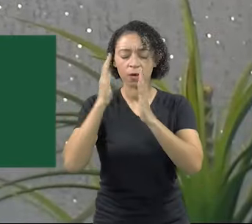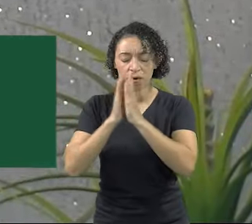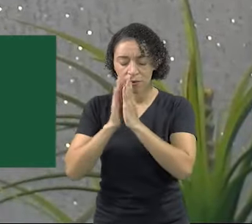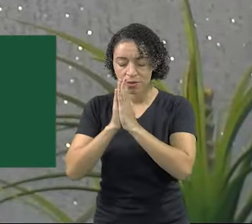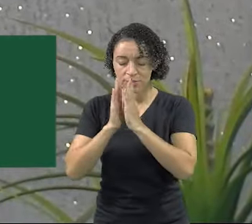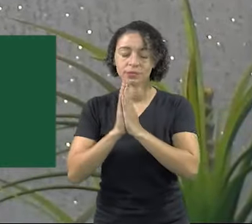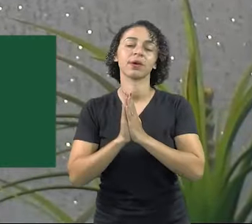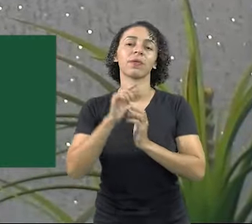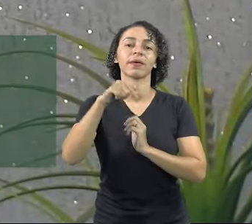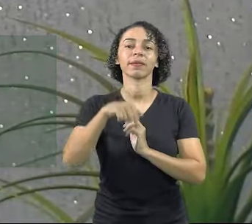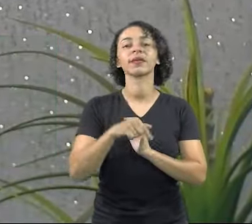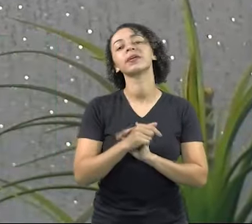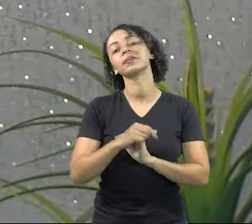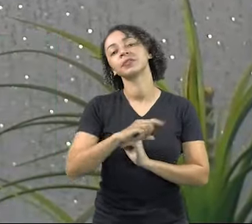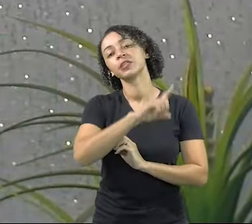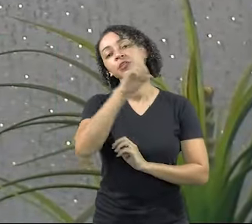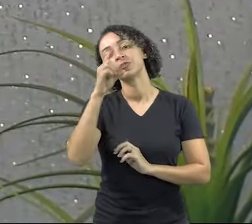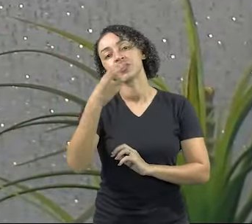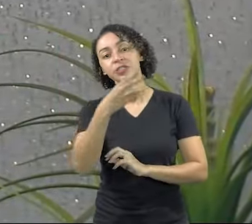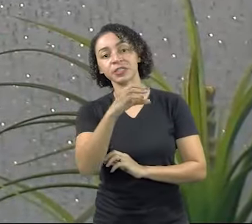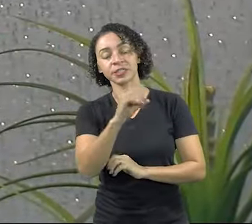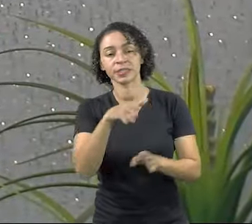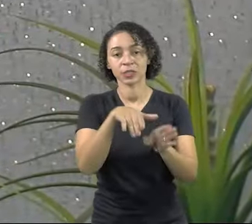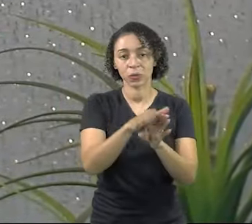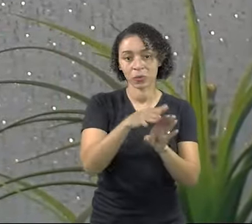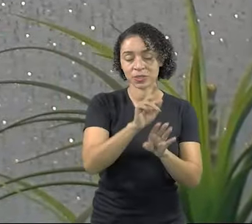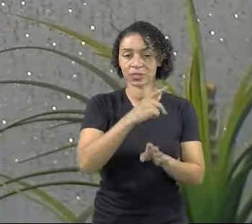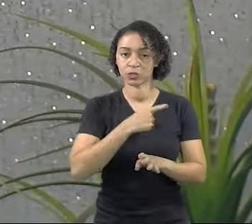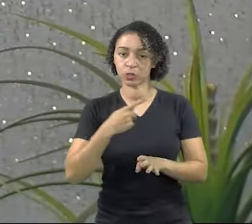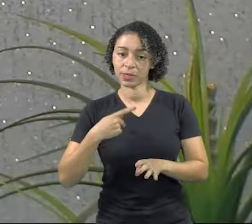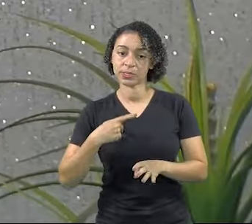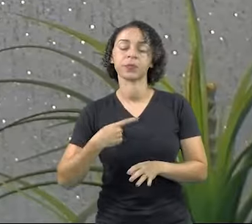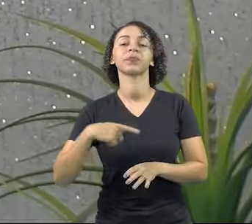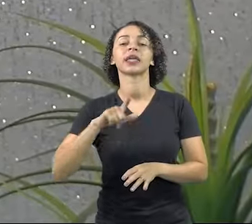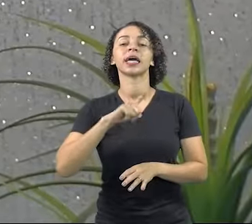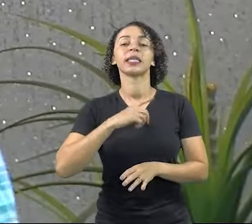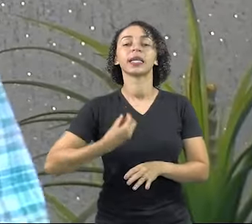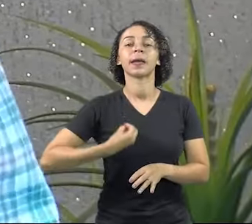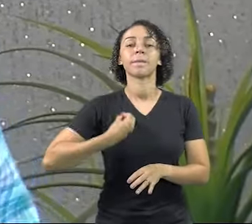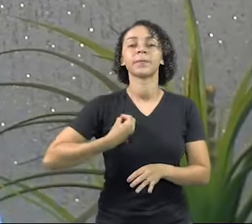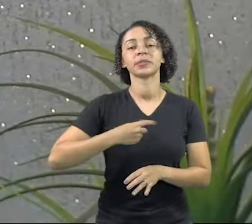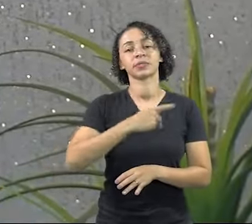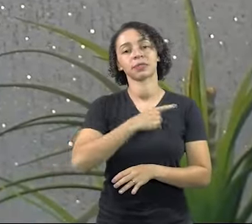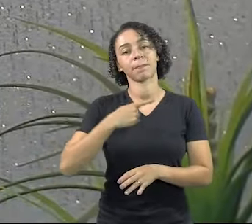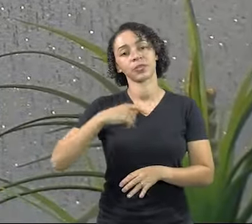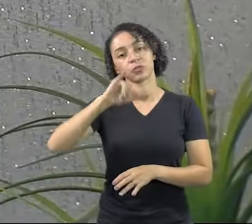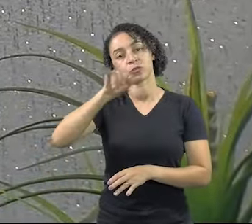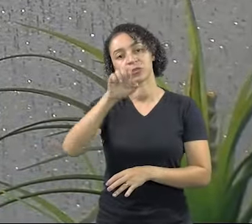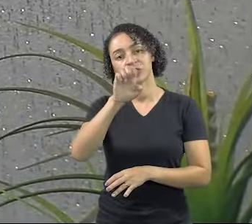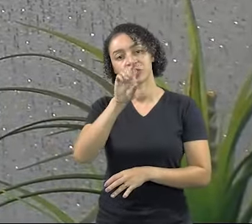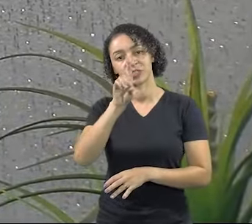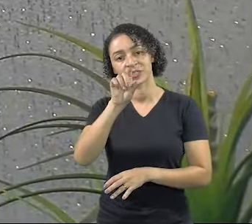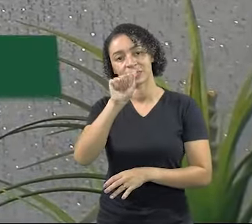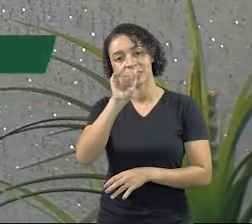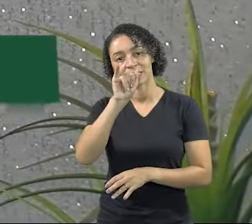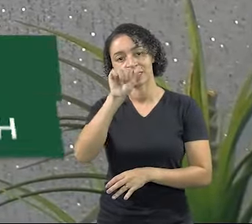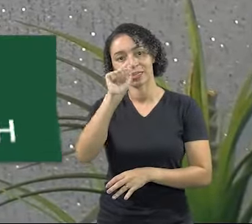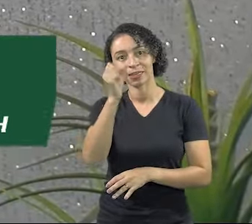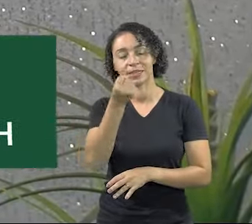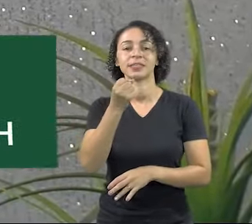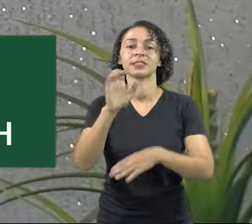24 horas de oração no dia 30 no Conselho de Pastores vamos ter a presença do pastor jedaías